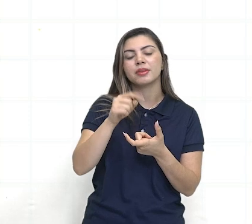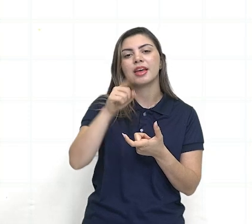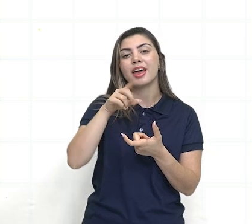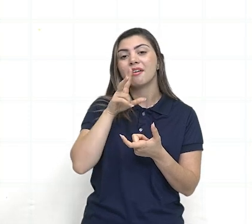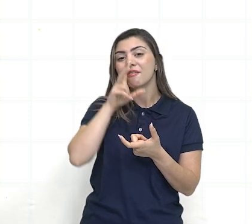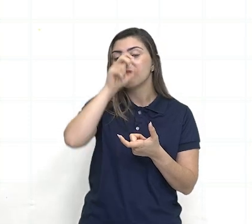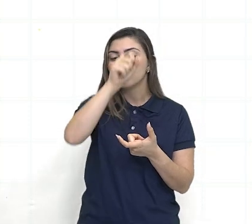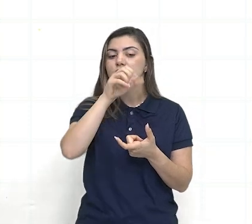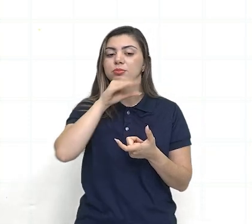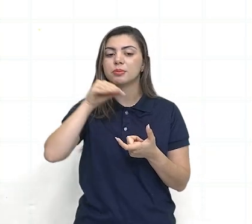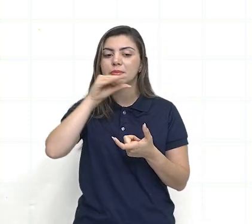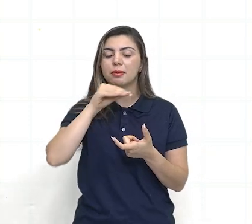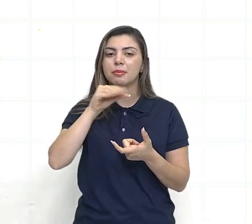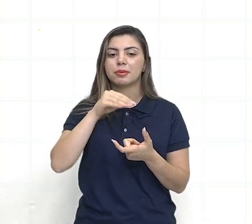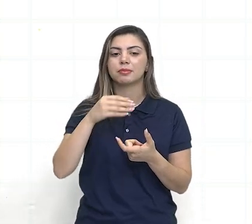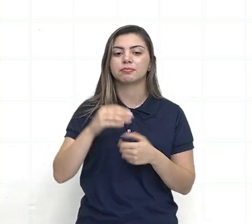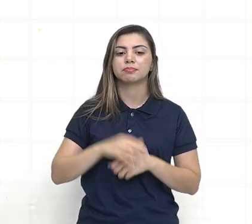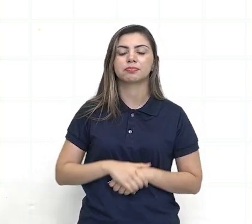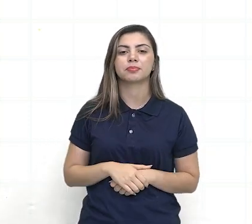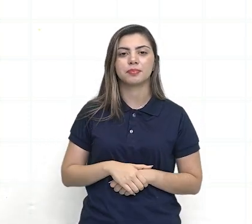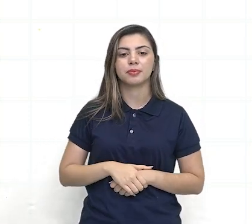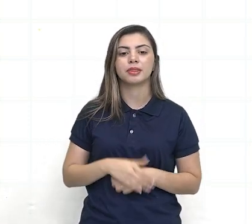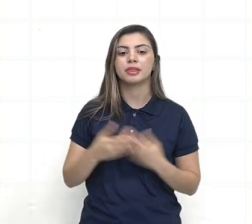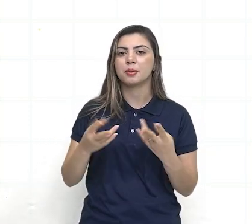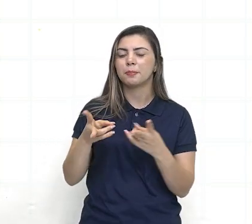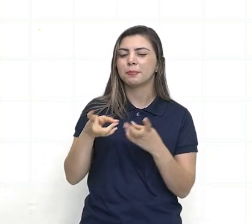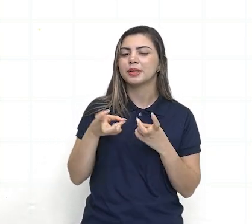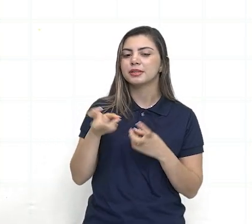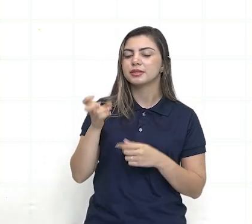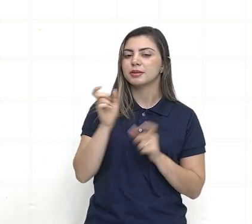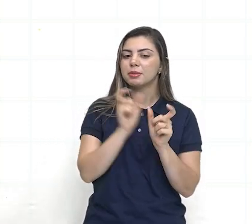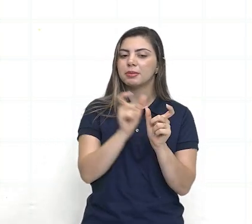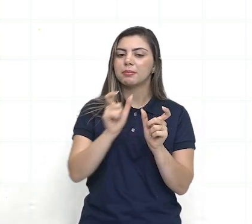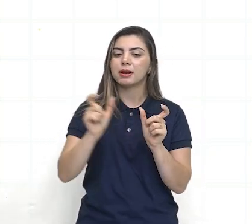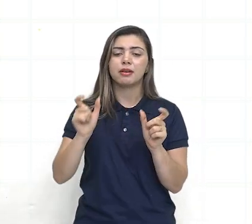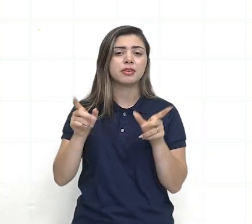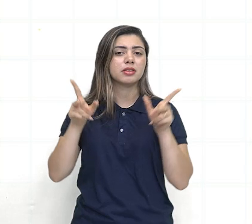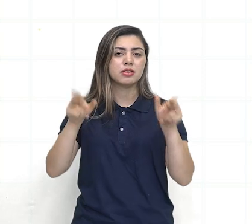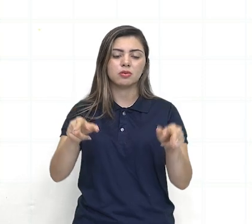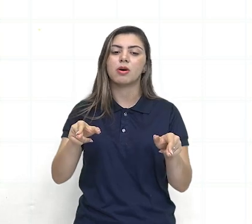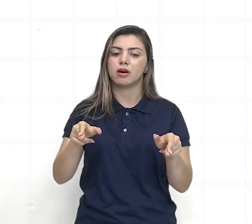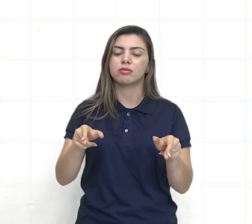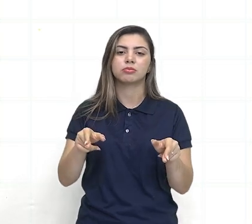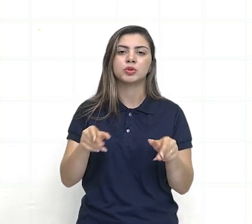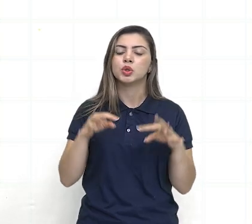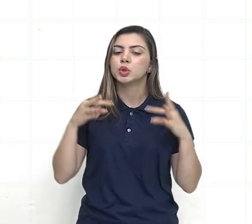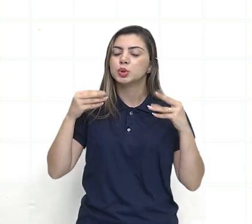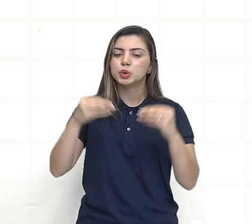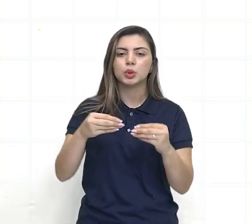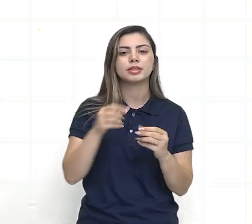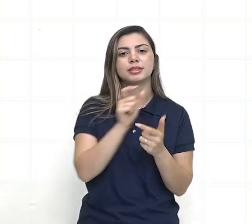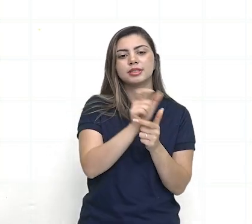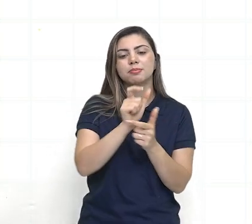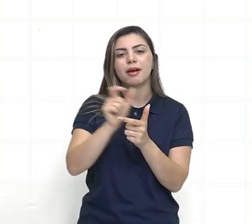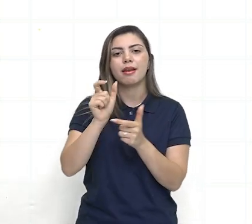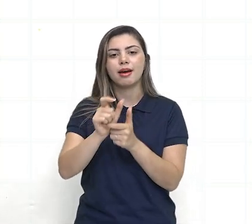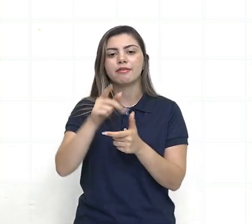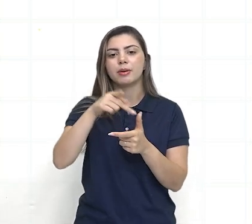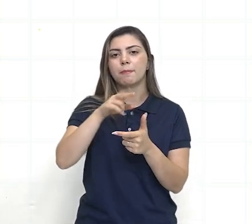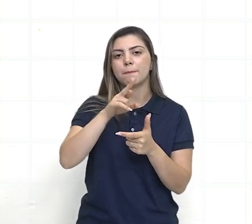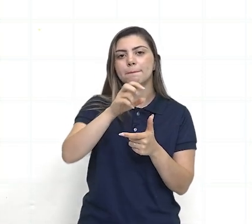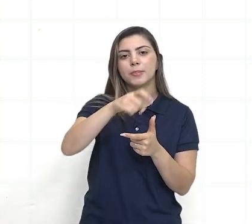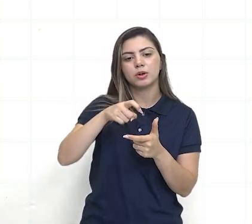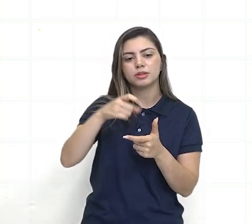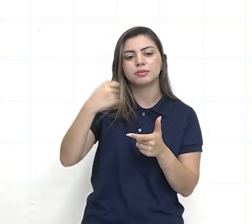mais forte é essa. Vou só marcar as demais. Pássaro, mesmo raciocínio. Médico, árvore, que